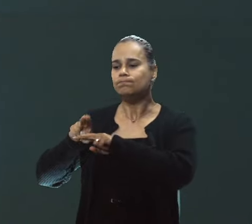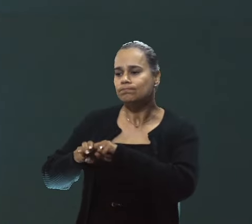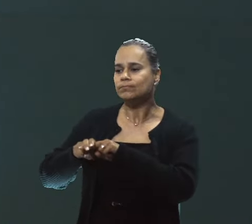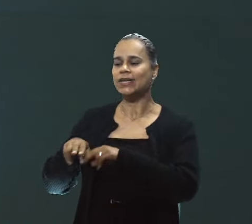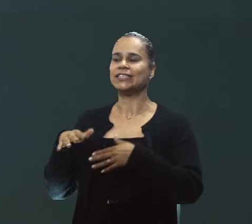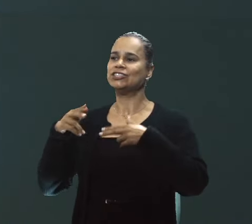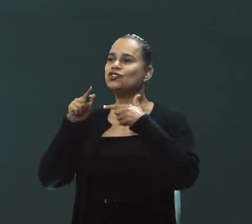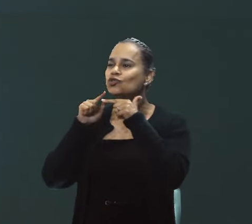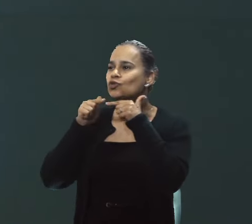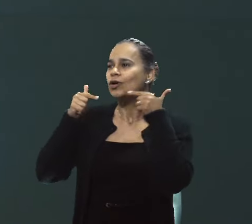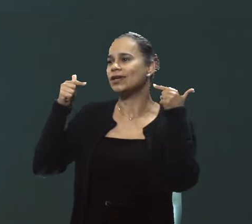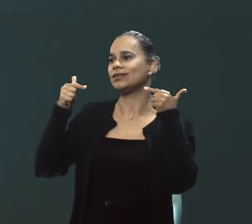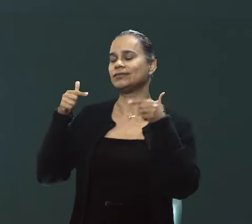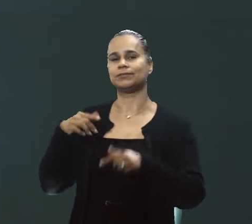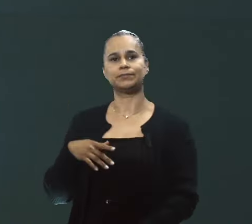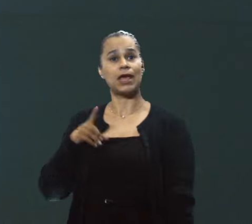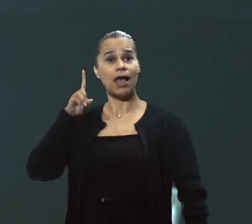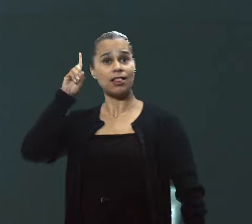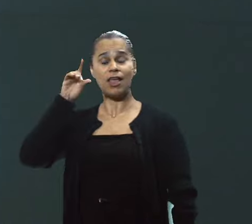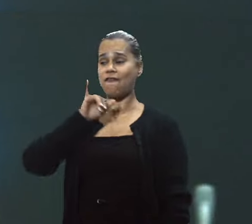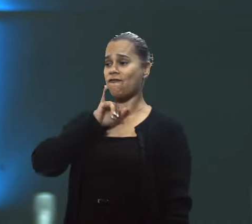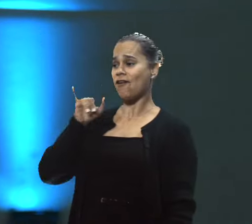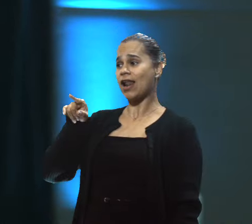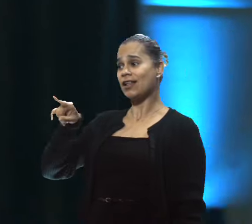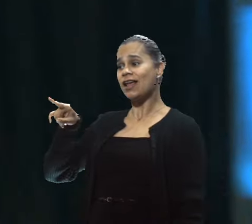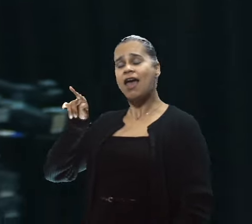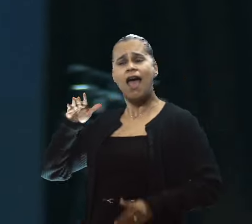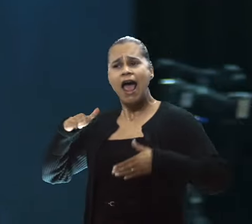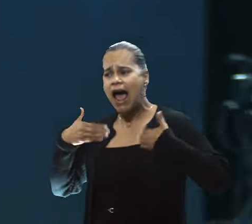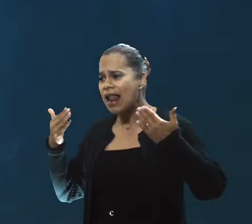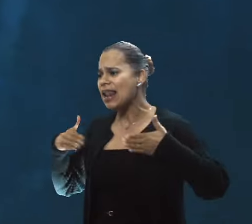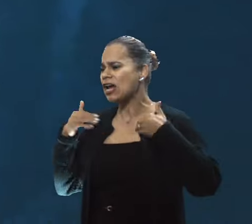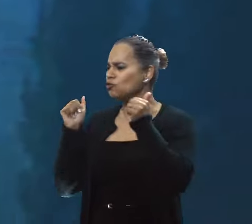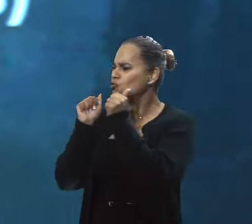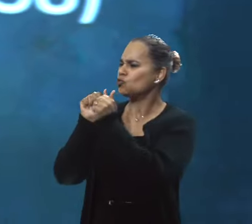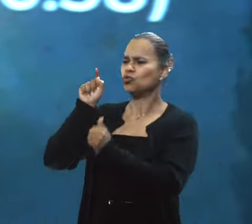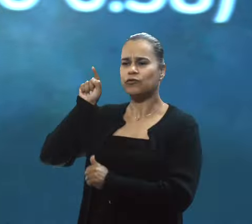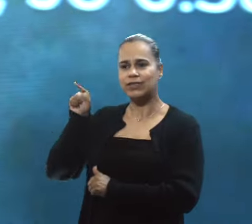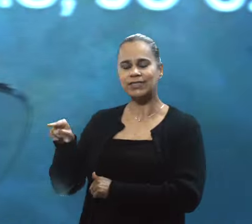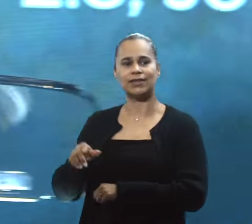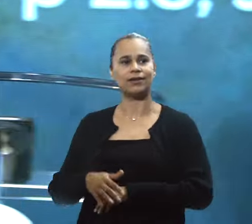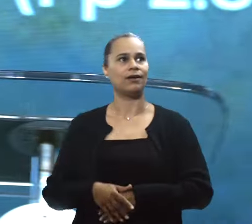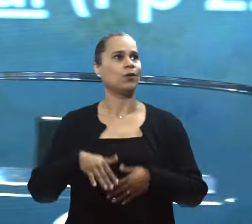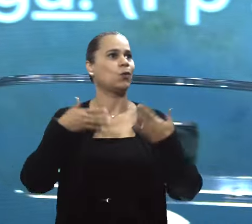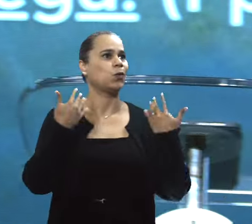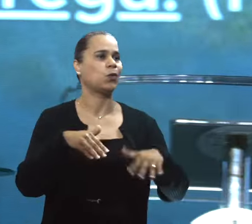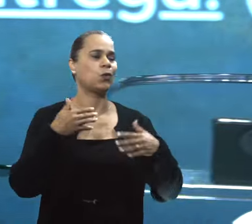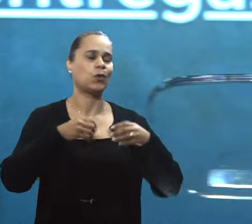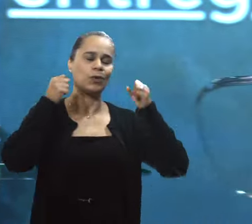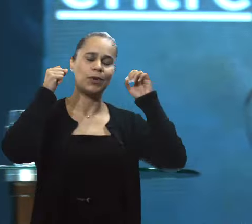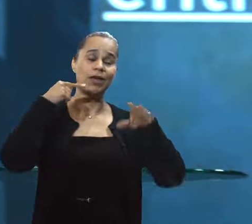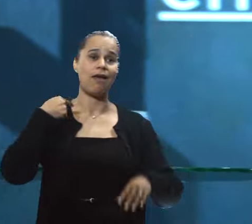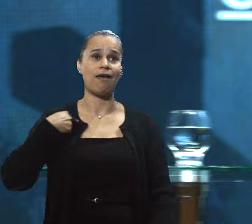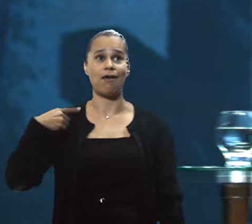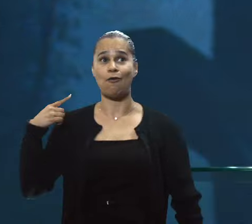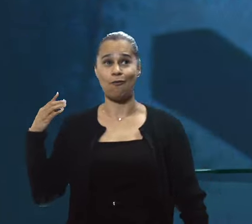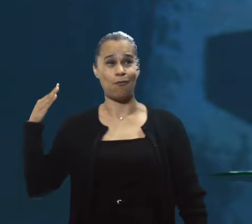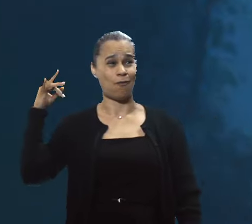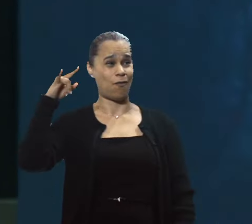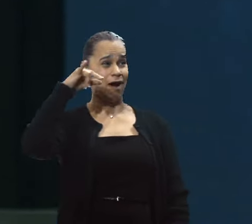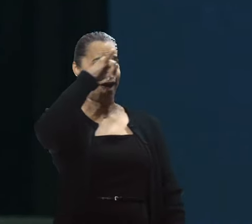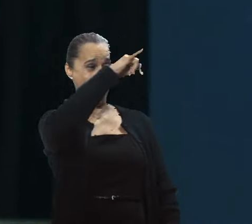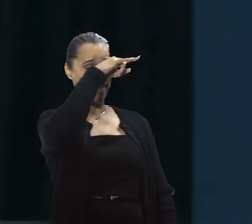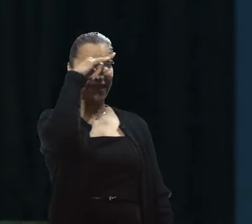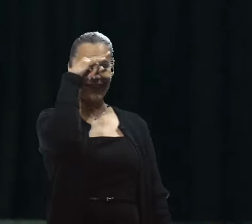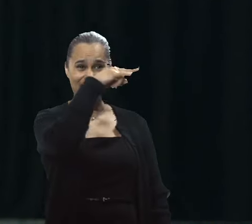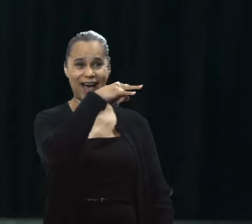dizer que Ele se alegra de você. Ah, que bênção! Eu estava indo para uma reunião complicada, mas